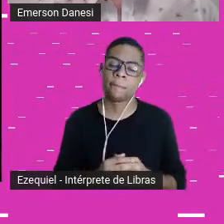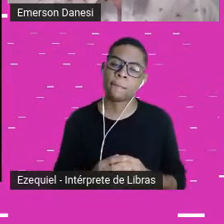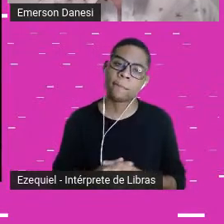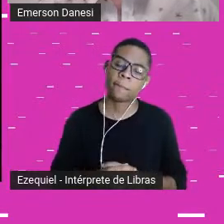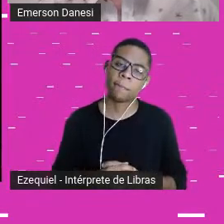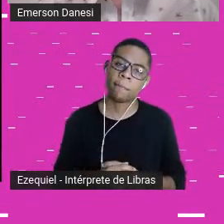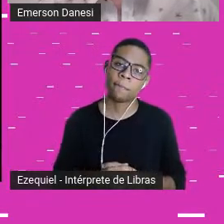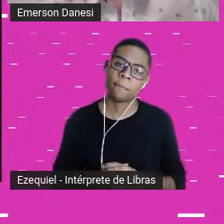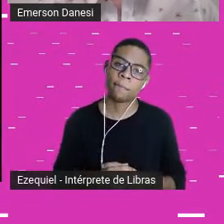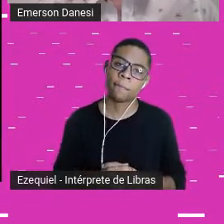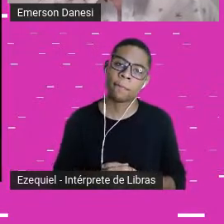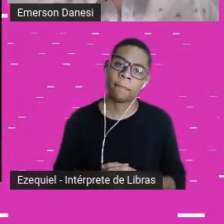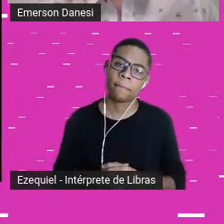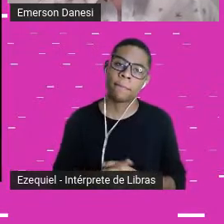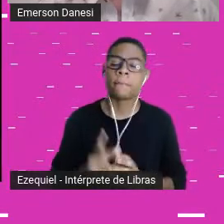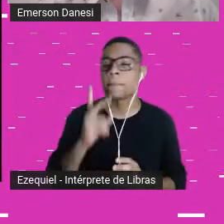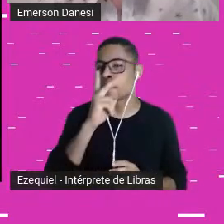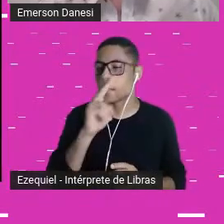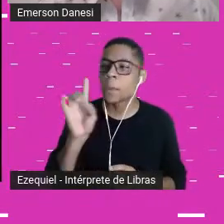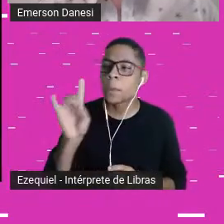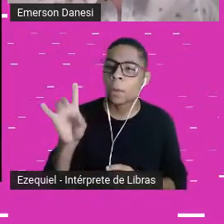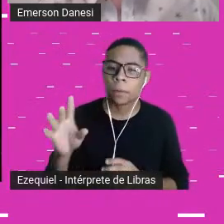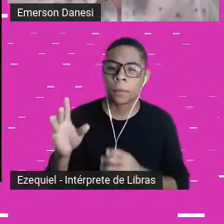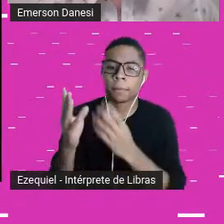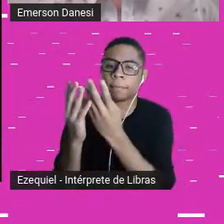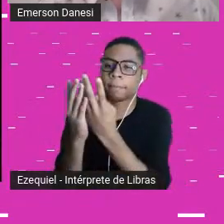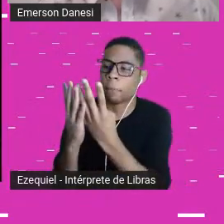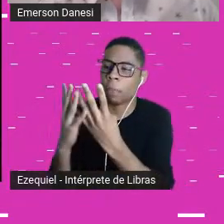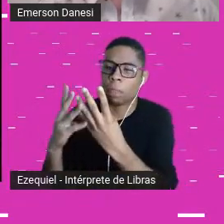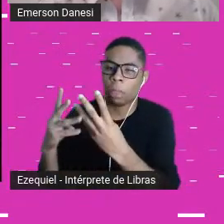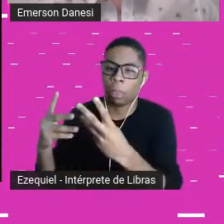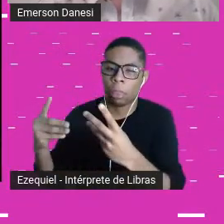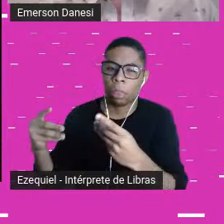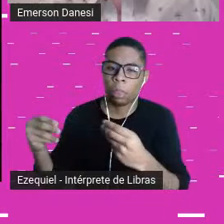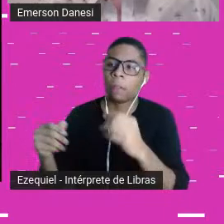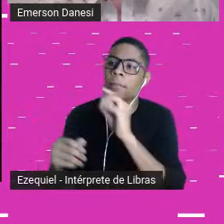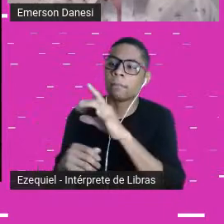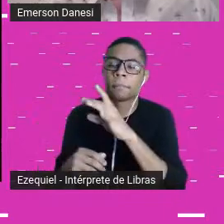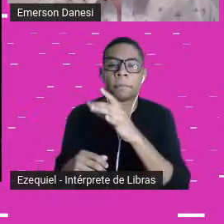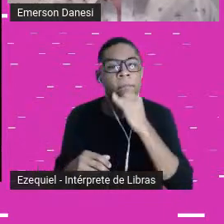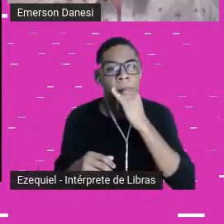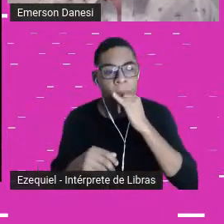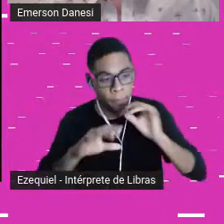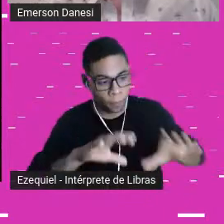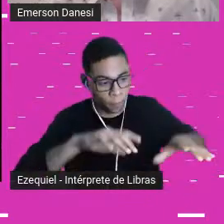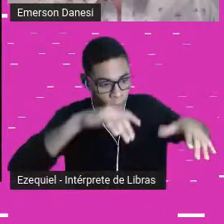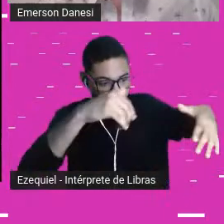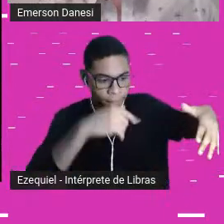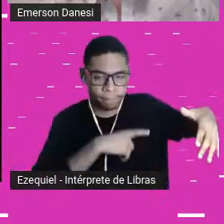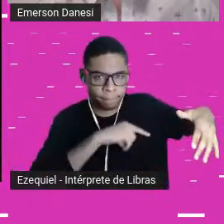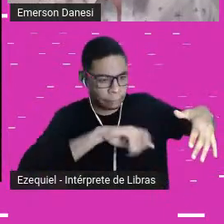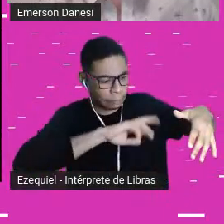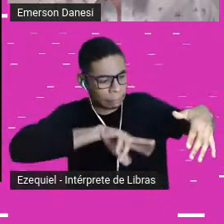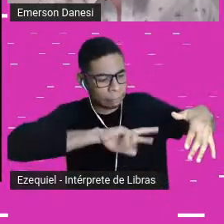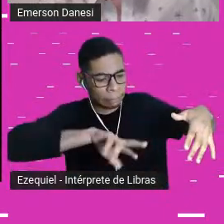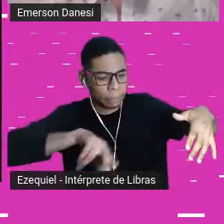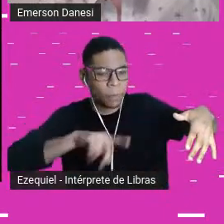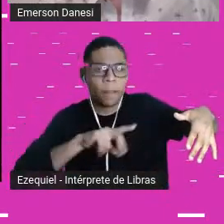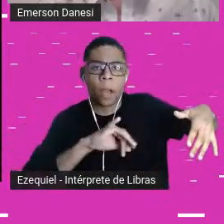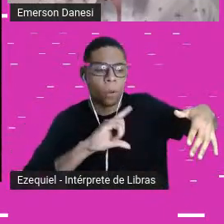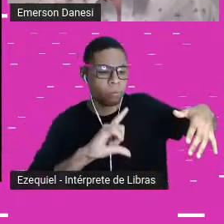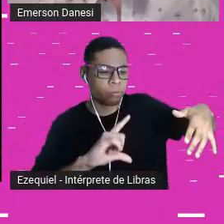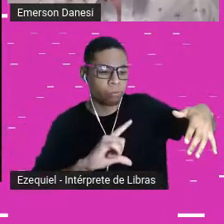se desmanchando de alguma maneira, né? Tanto que o baú tinha um monte de coisas, ele ia também se